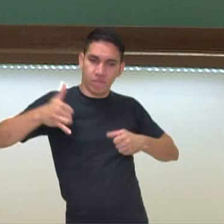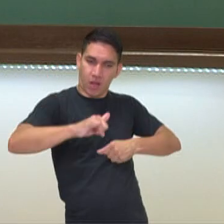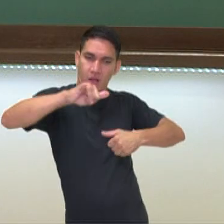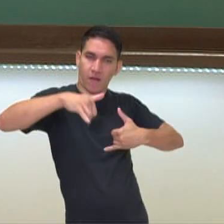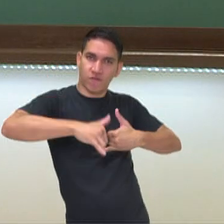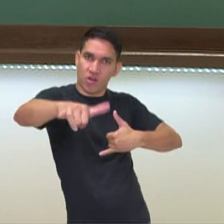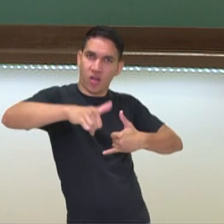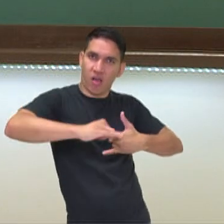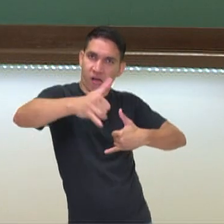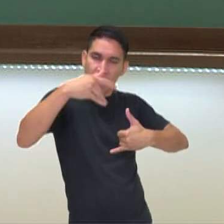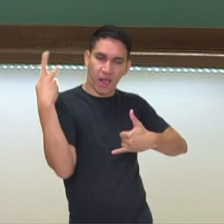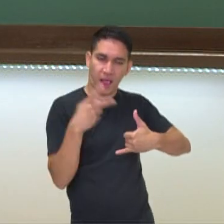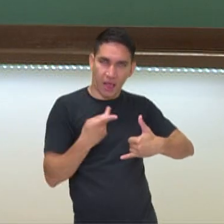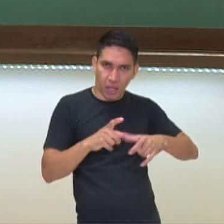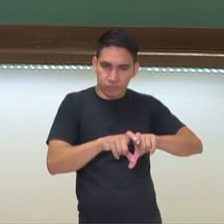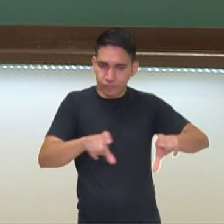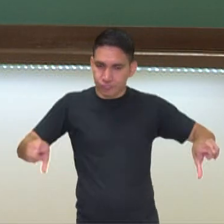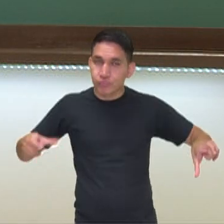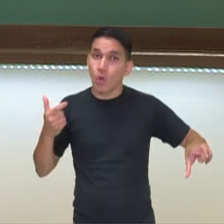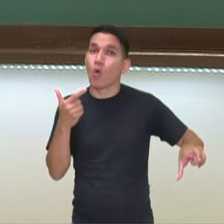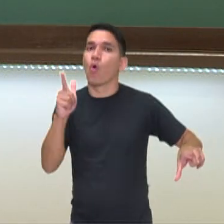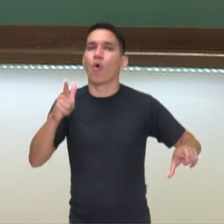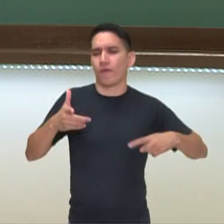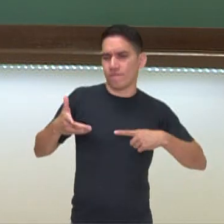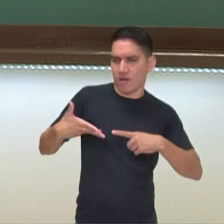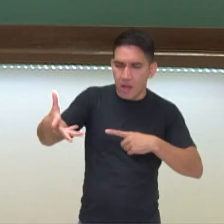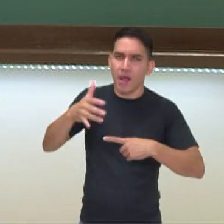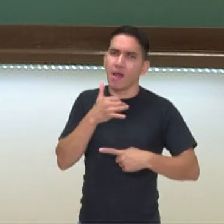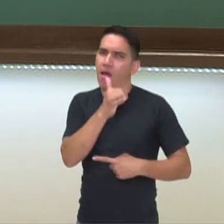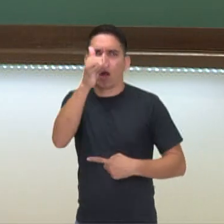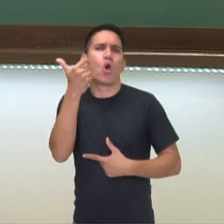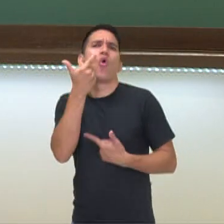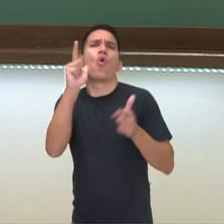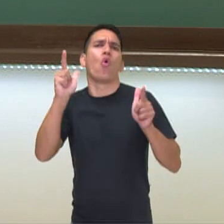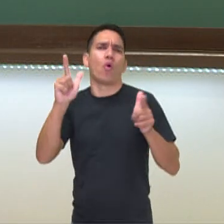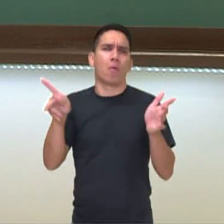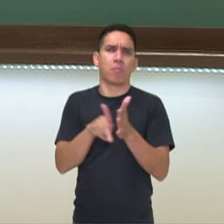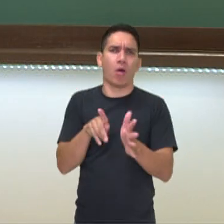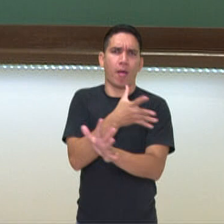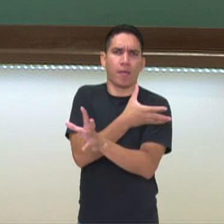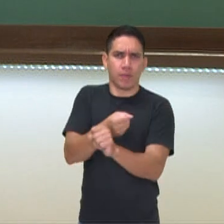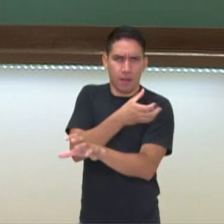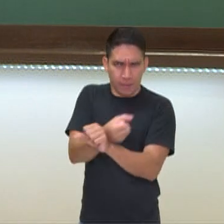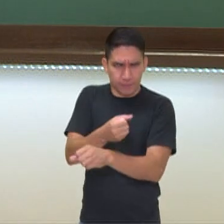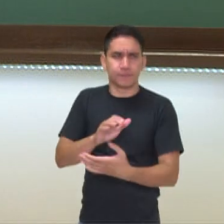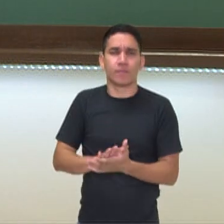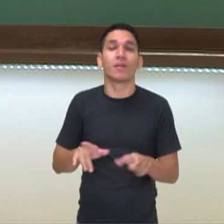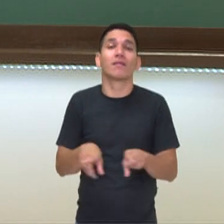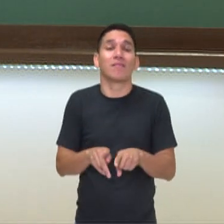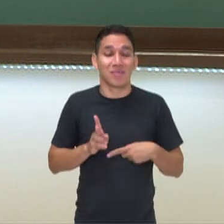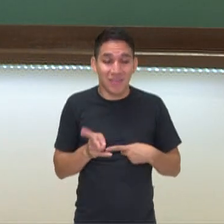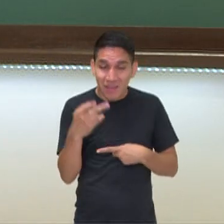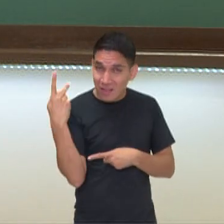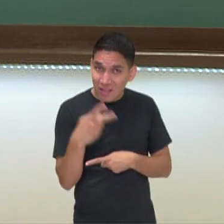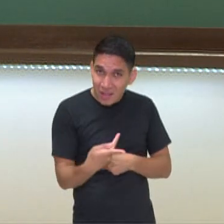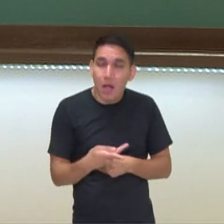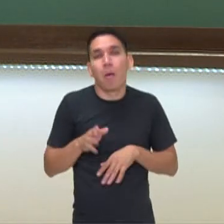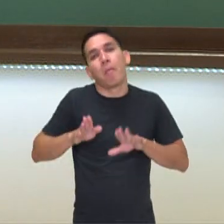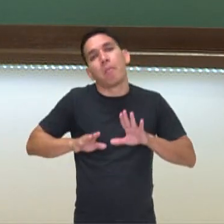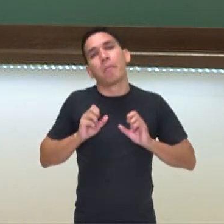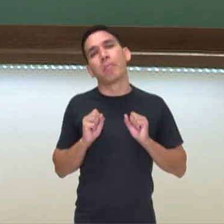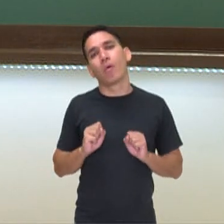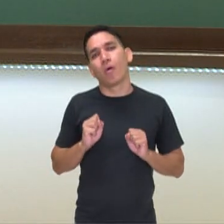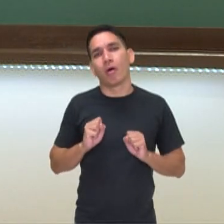eletromagnéticas causadas por transmissão de eletricidade e por outros campos eletromagnéticos, ele ainda assim compromete